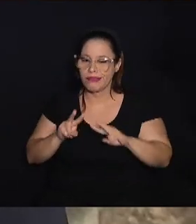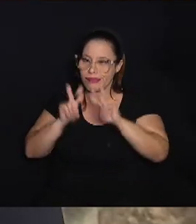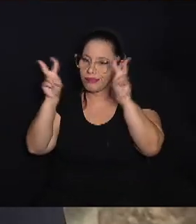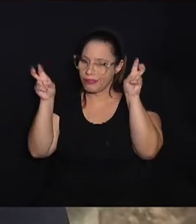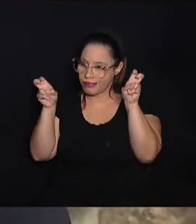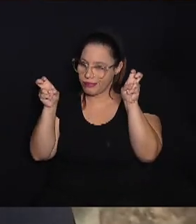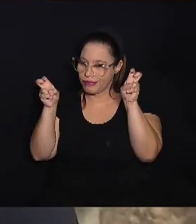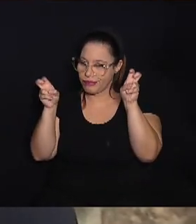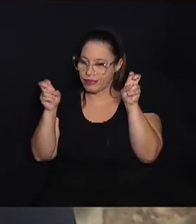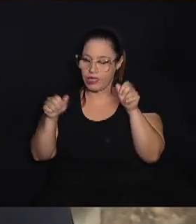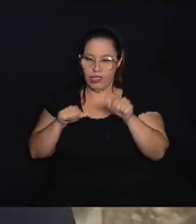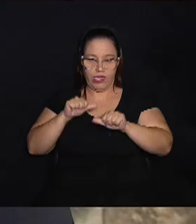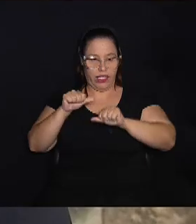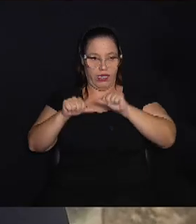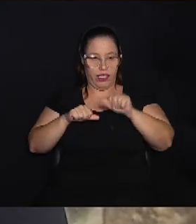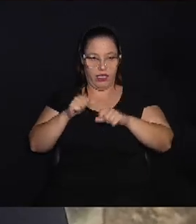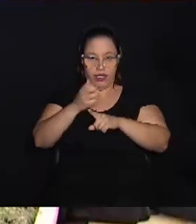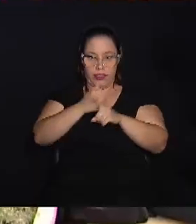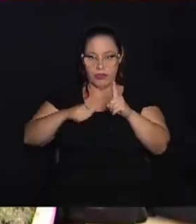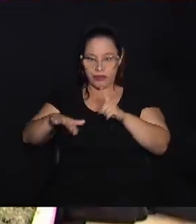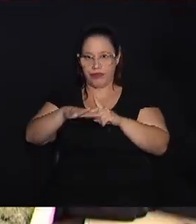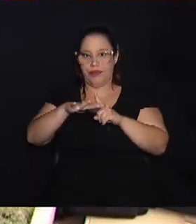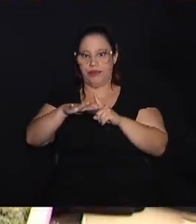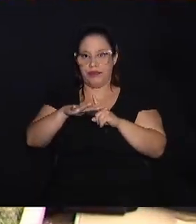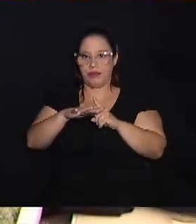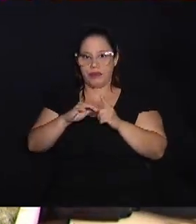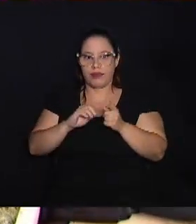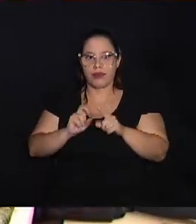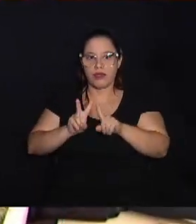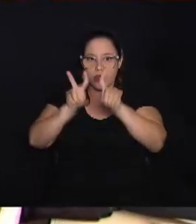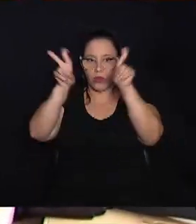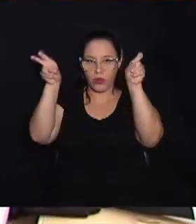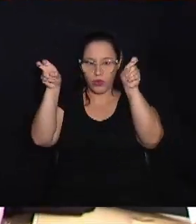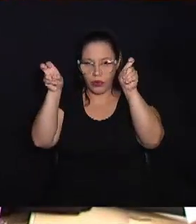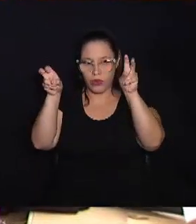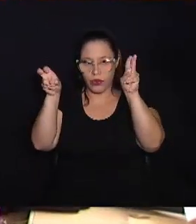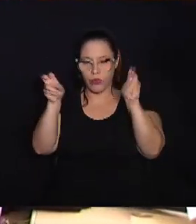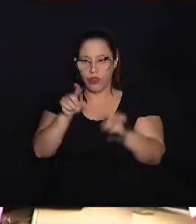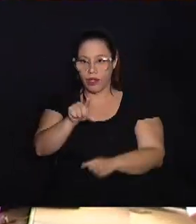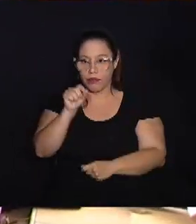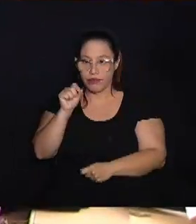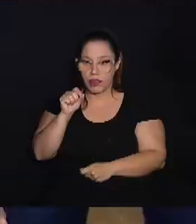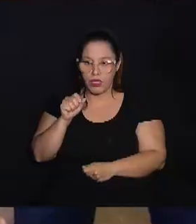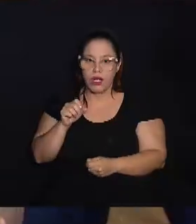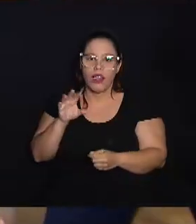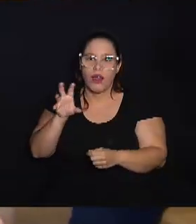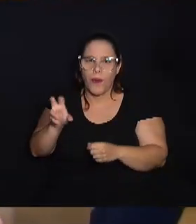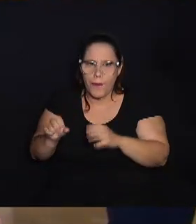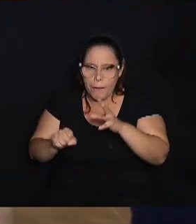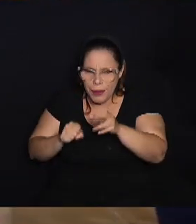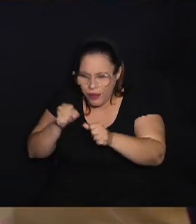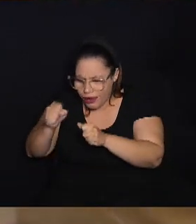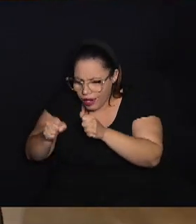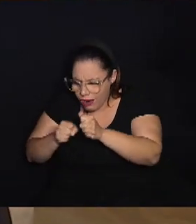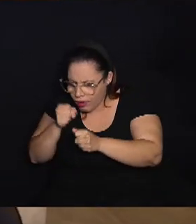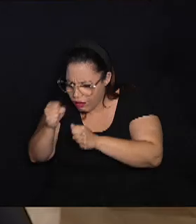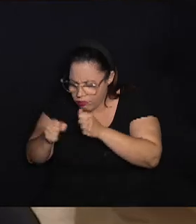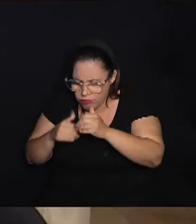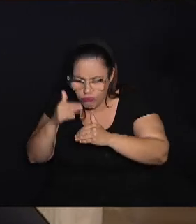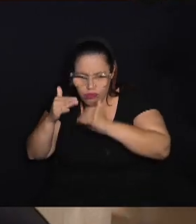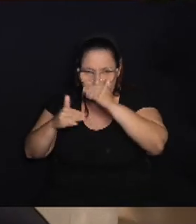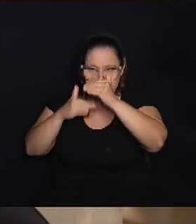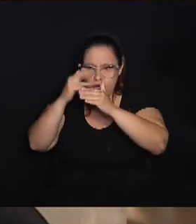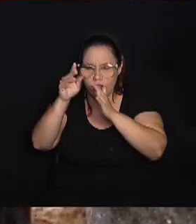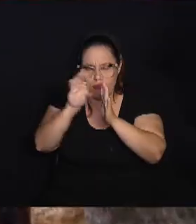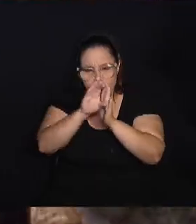vão fazer a transformação social daqui para frente, né? Com o tema escolhido, é hora de colocar a mão na massa. Desenvolver